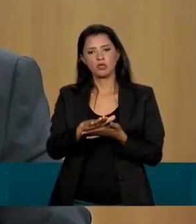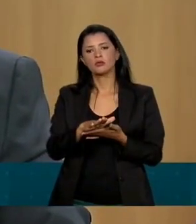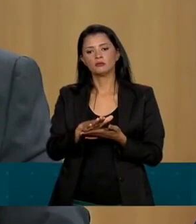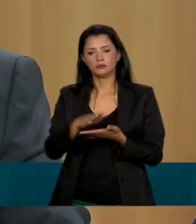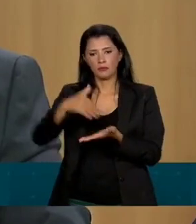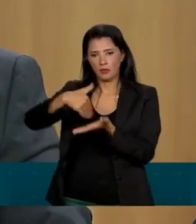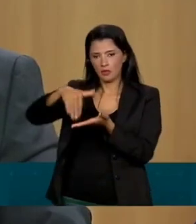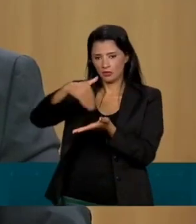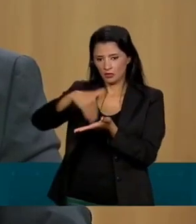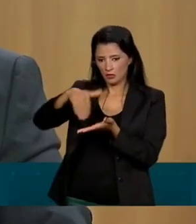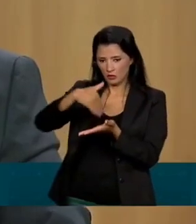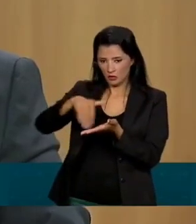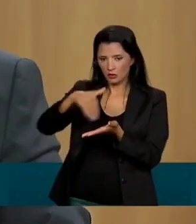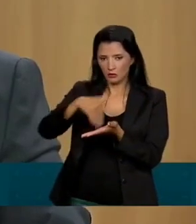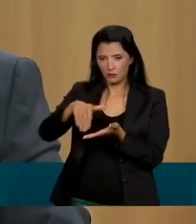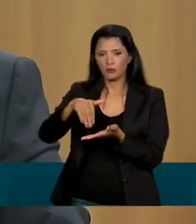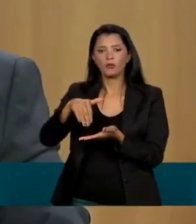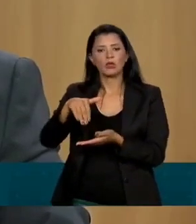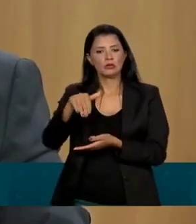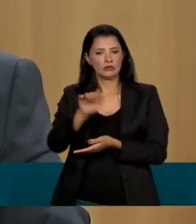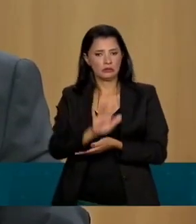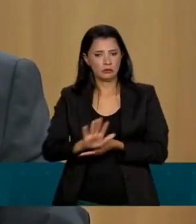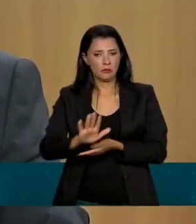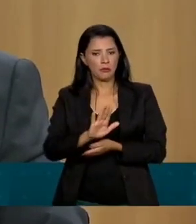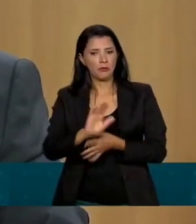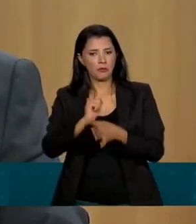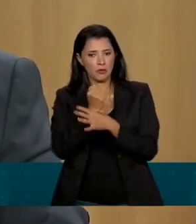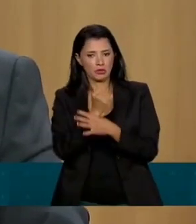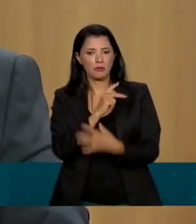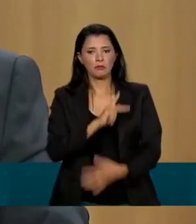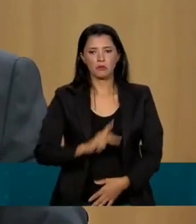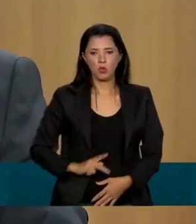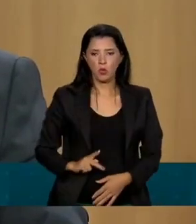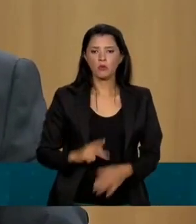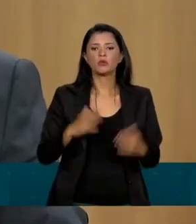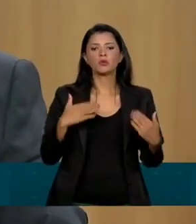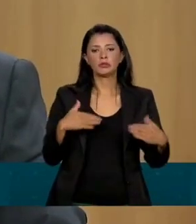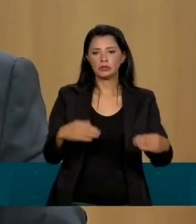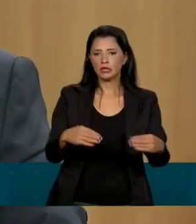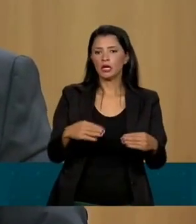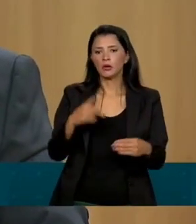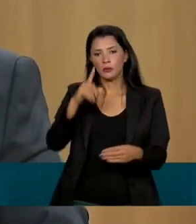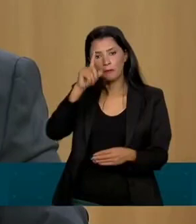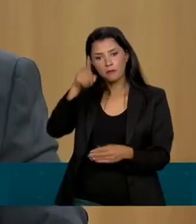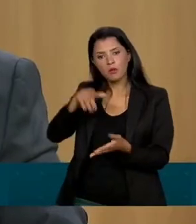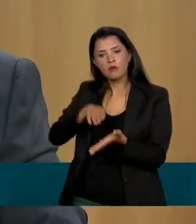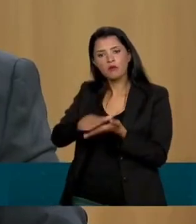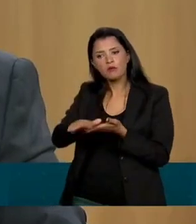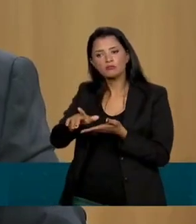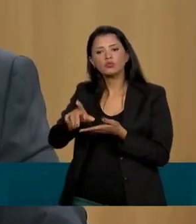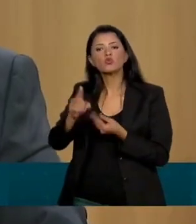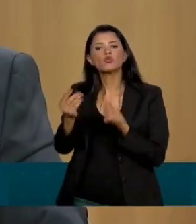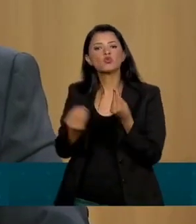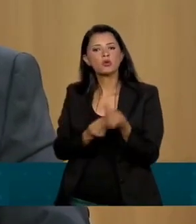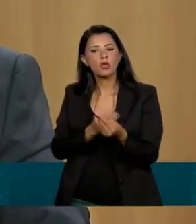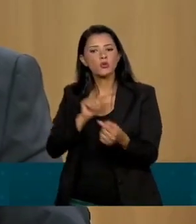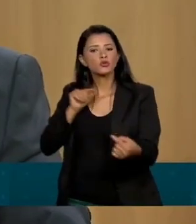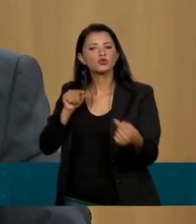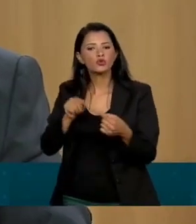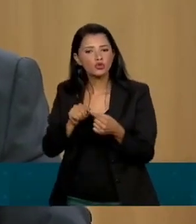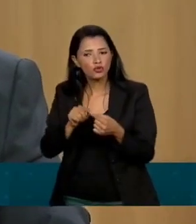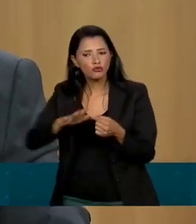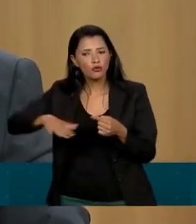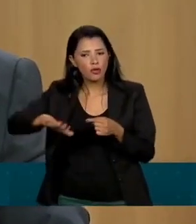a Secretaria de Segurança Pública do Ministério da Justiça emita determinação a fim de que